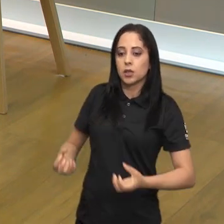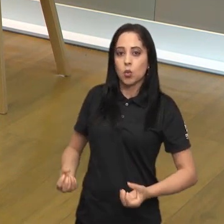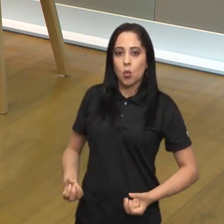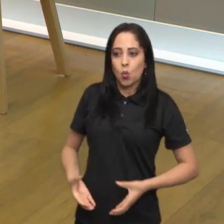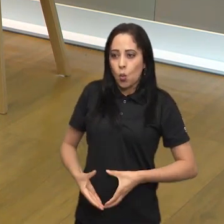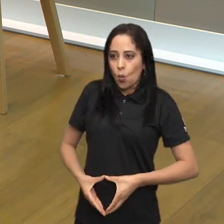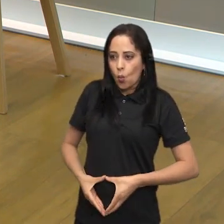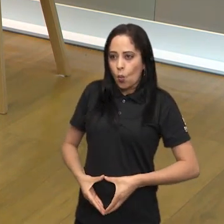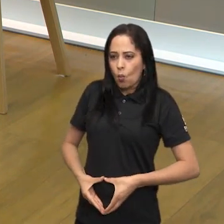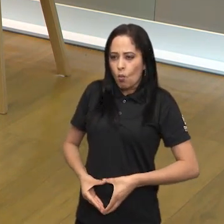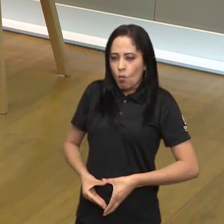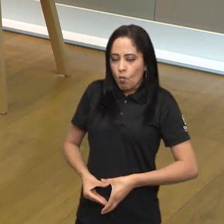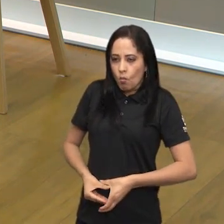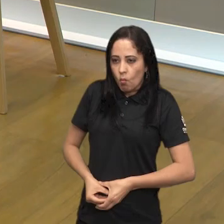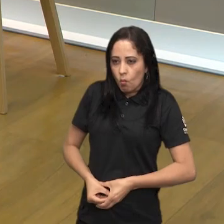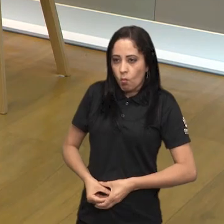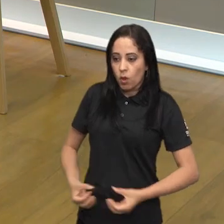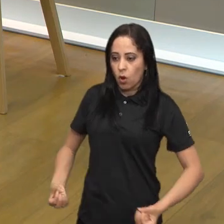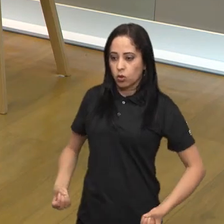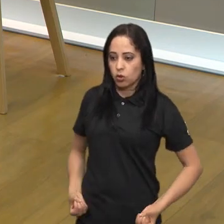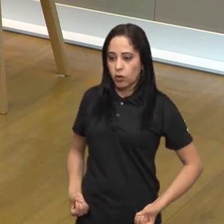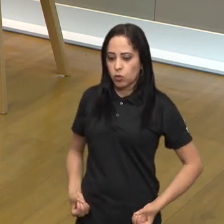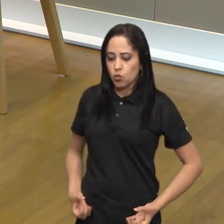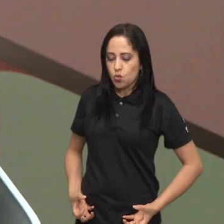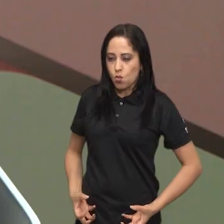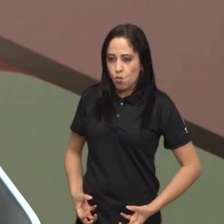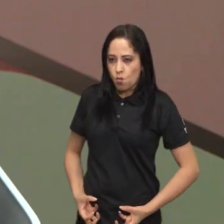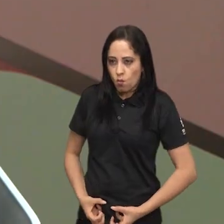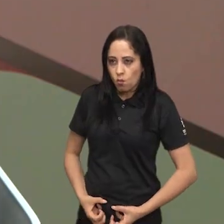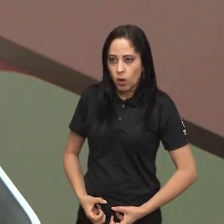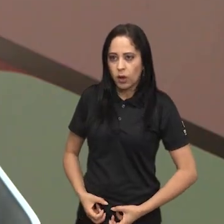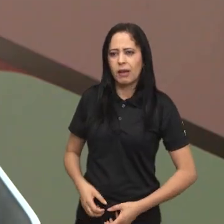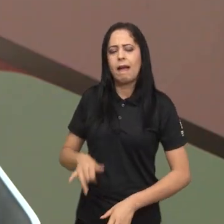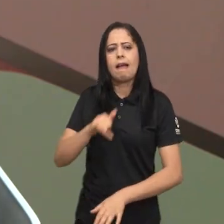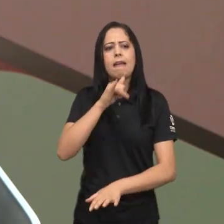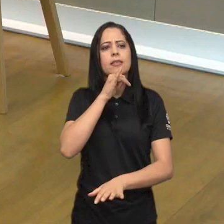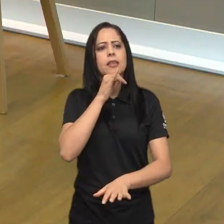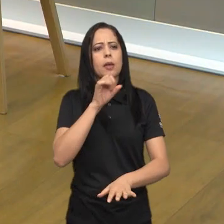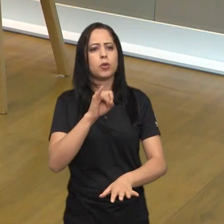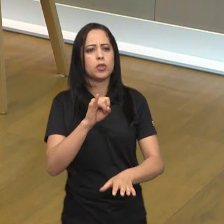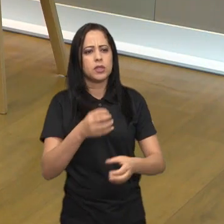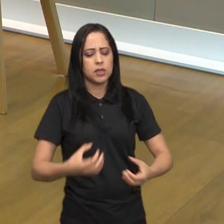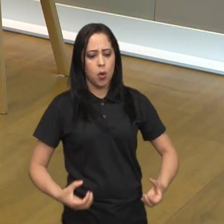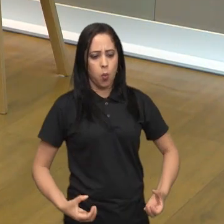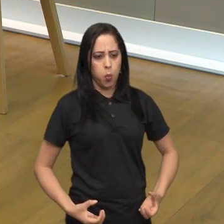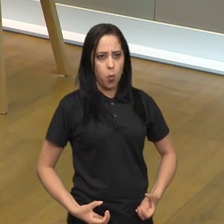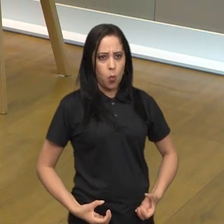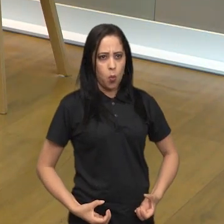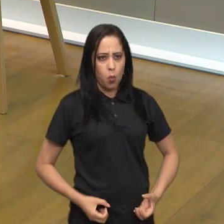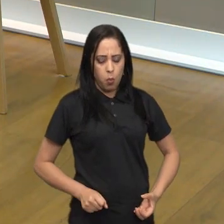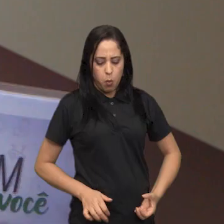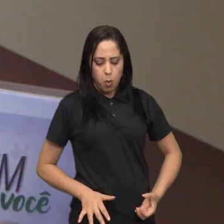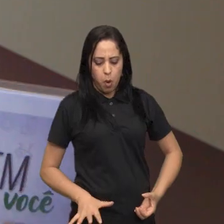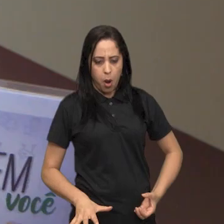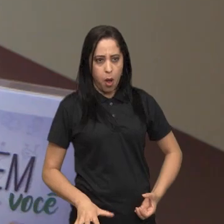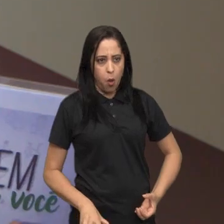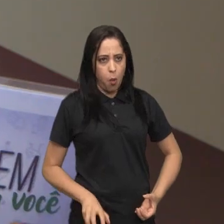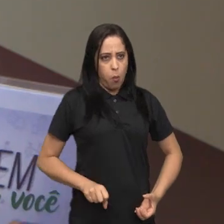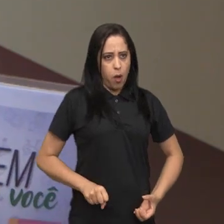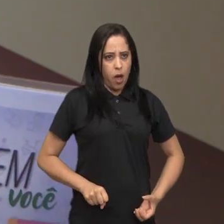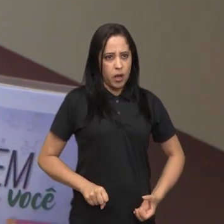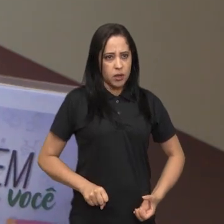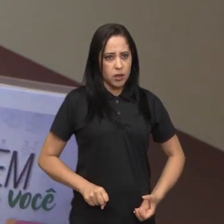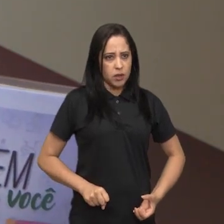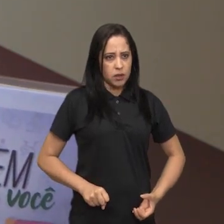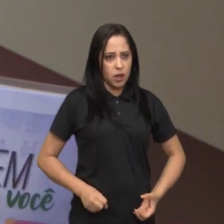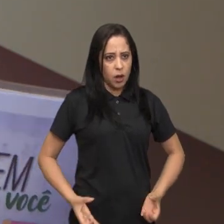os ovários também começaram a reduzir de tamanho. Então, quando para a produção de óvulos, o útero, o ovário, ele começa a realmente